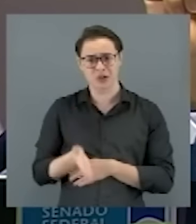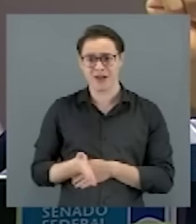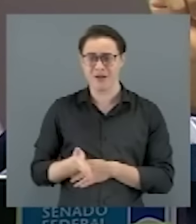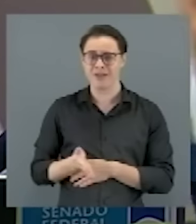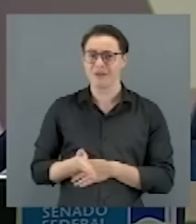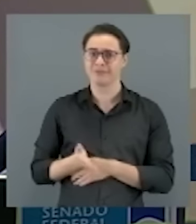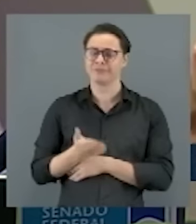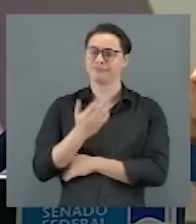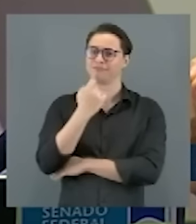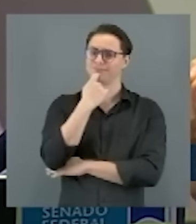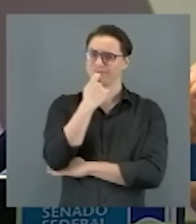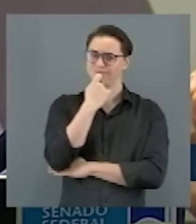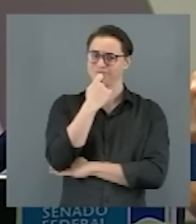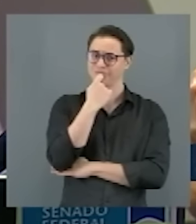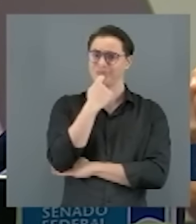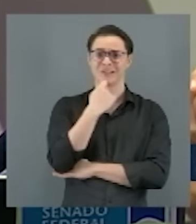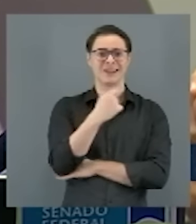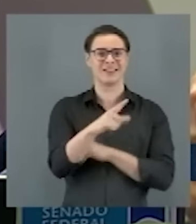que é impedido por lei.